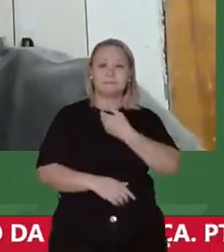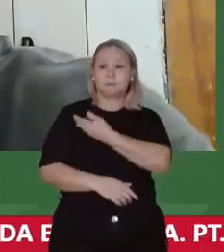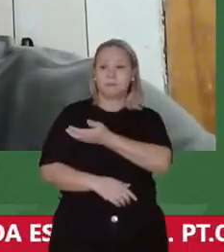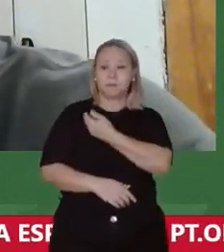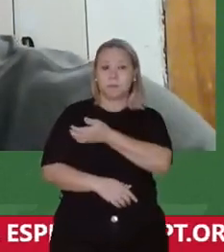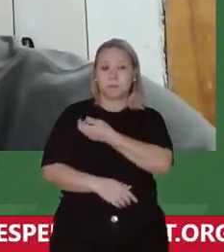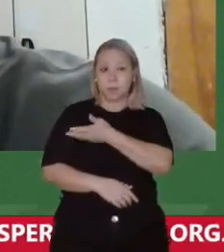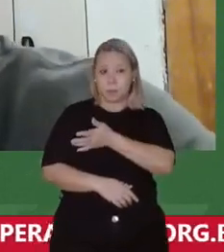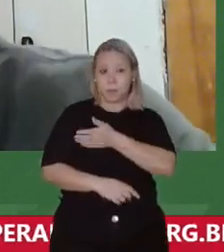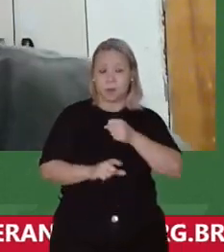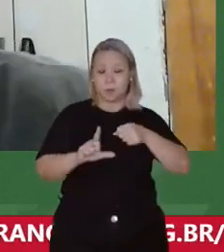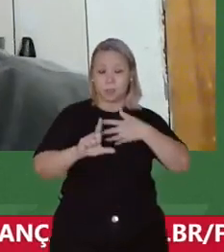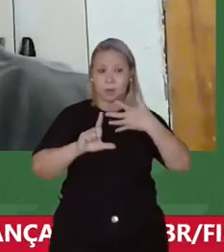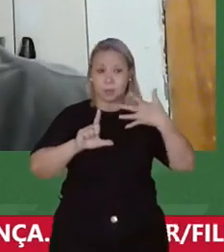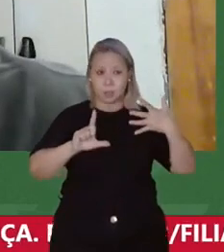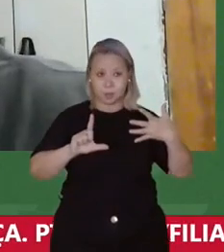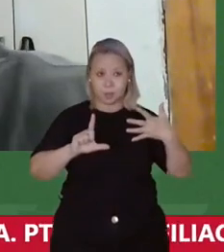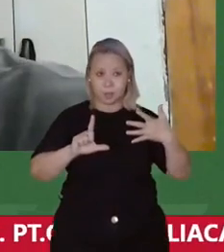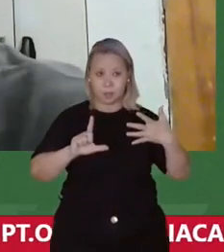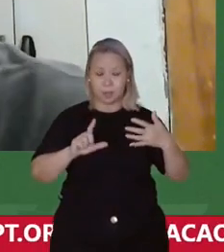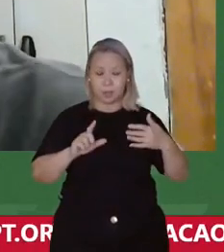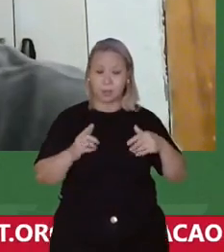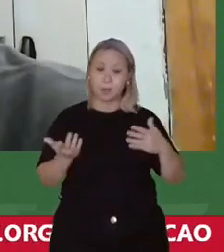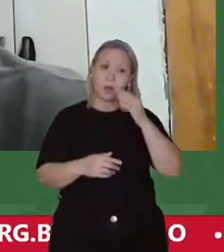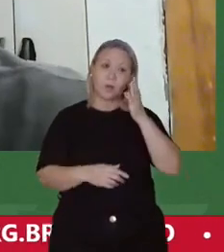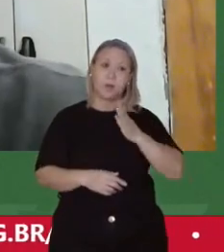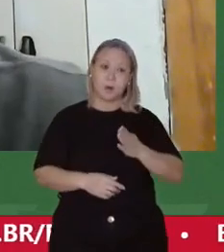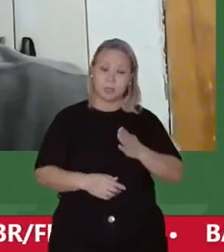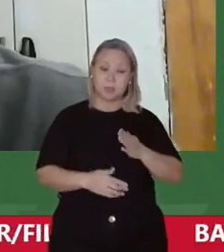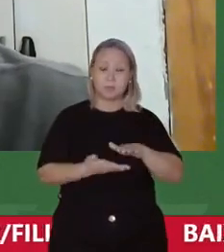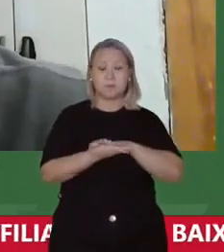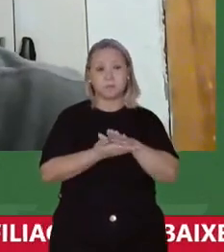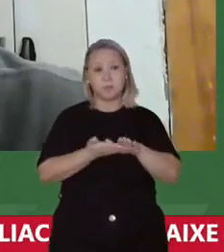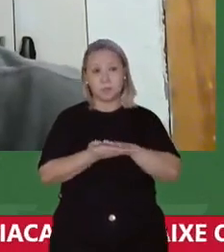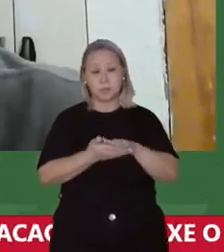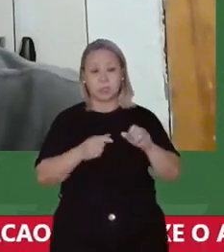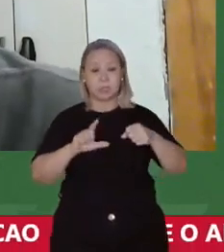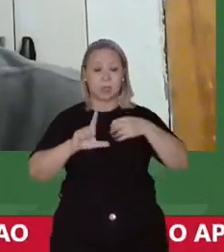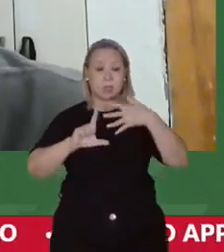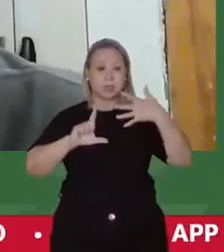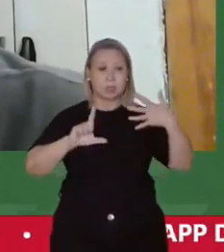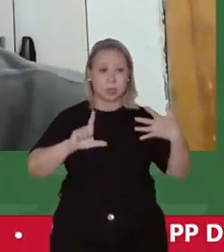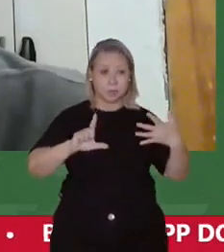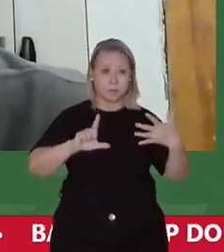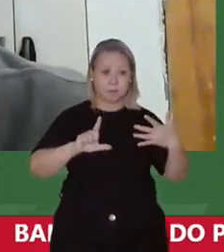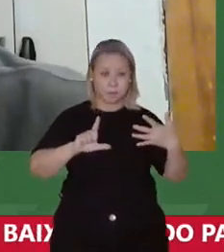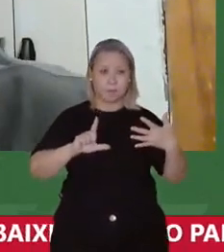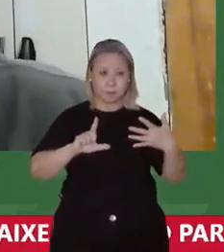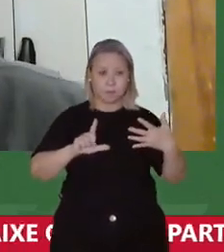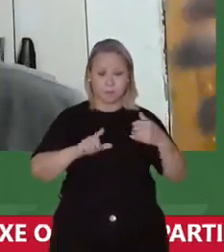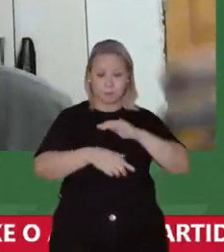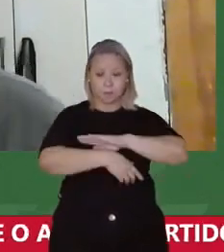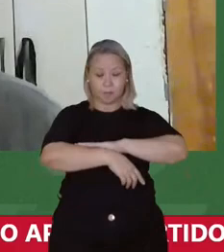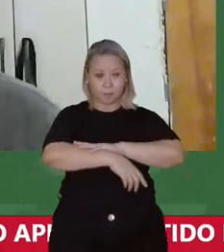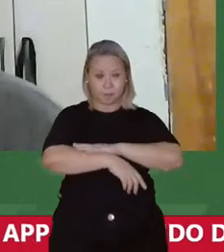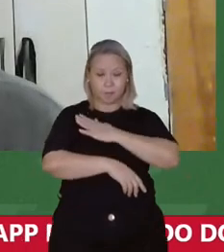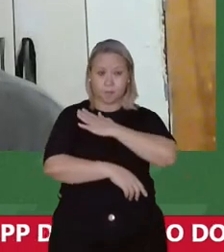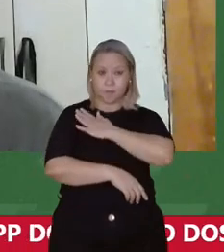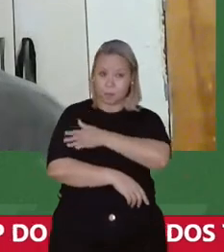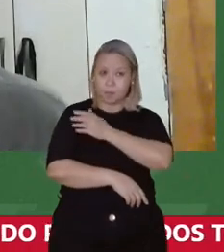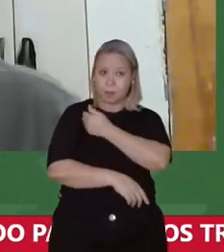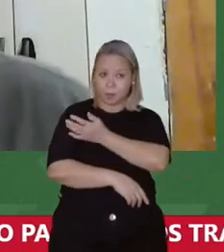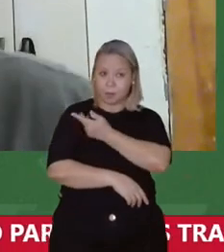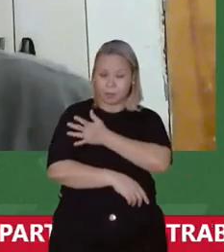época era o termo que era utilizado, né? Hoje seria um Brasil Sem LGBTfobia. Mas, a época, foi o que garantiu que a gente tivesse um